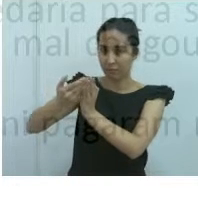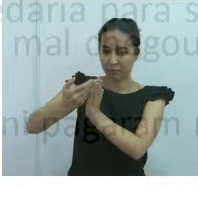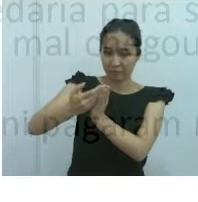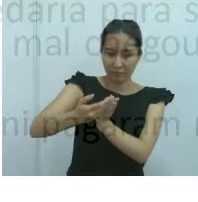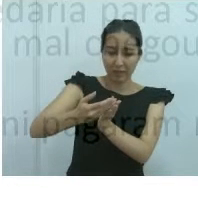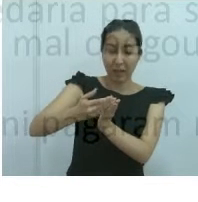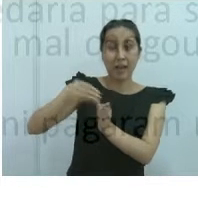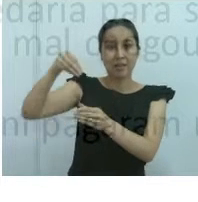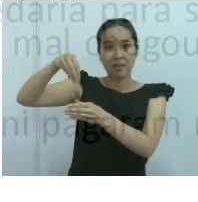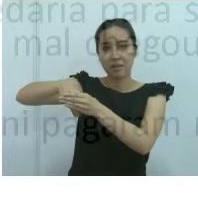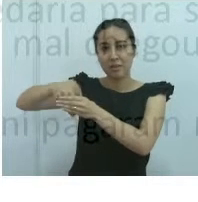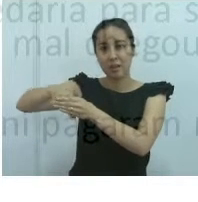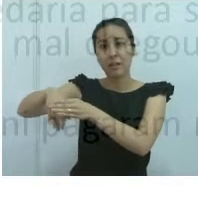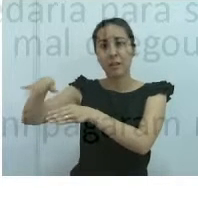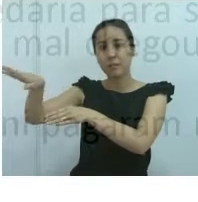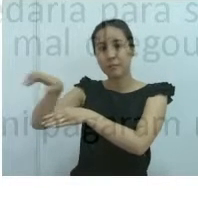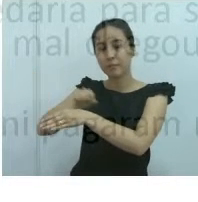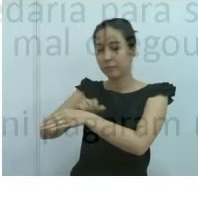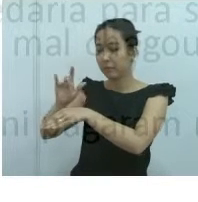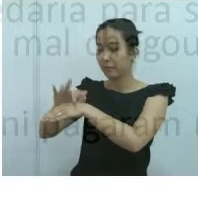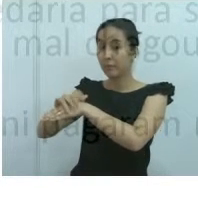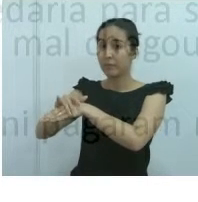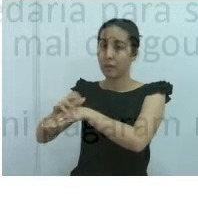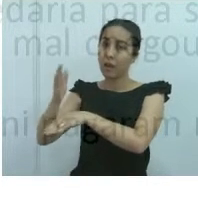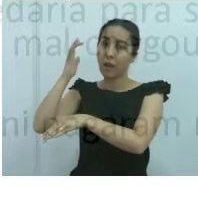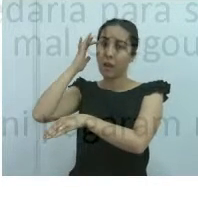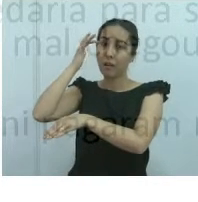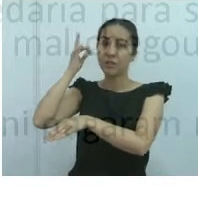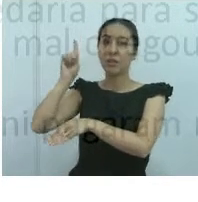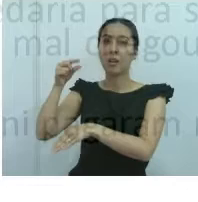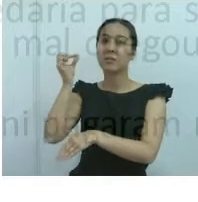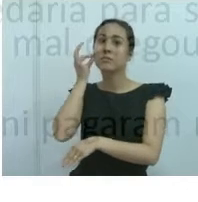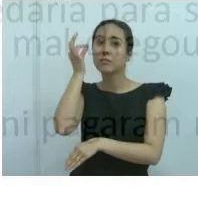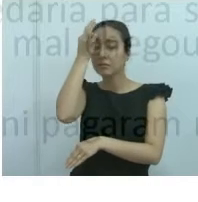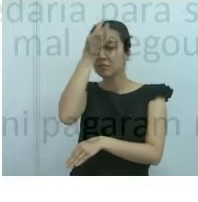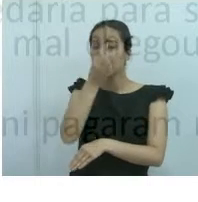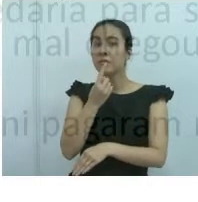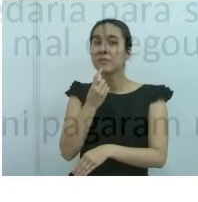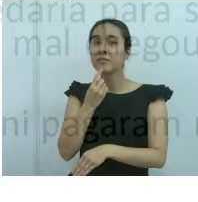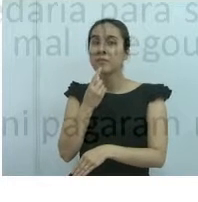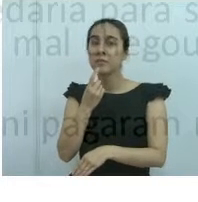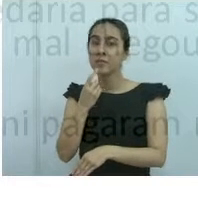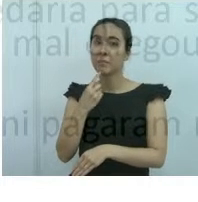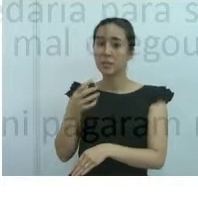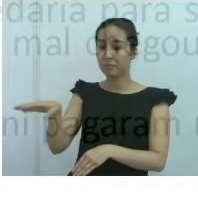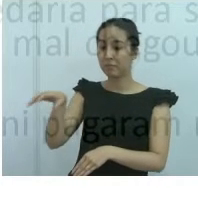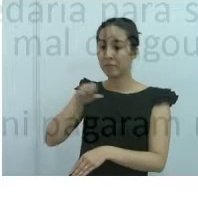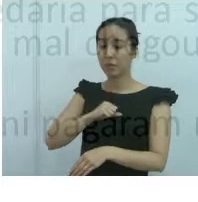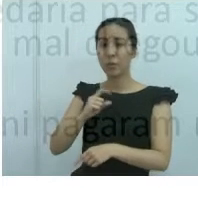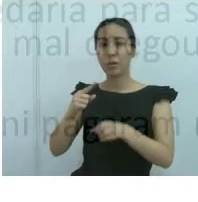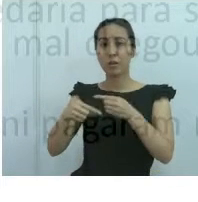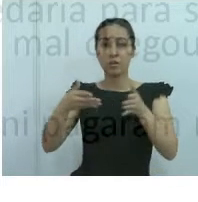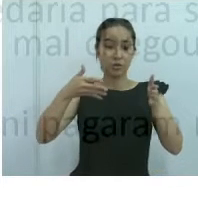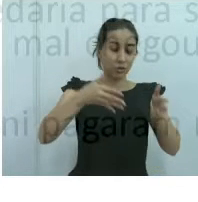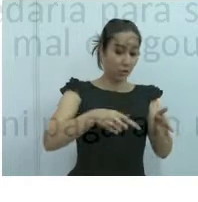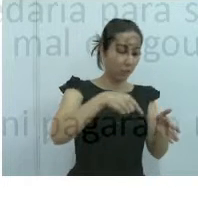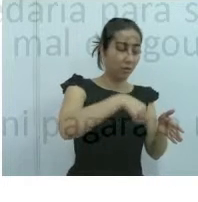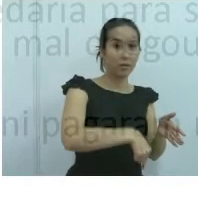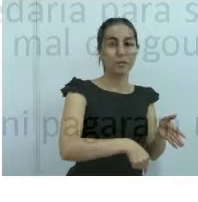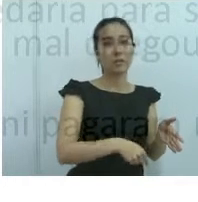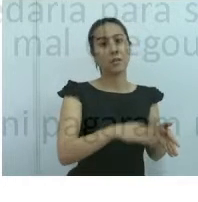era o dia marcado para a partida para monte sião que tinham à partida marcada uma saída marcada em um velório